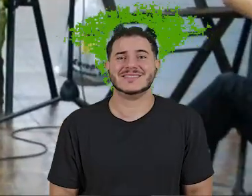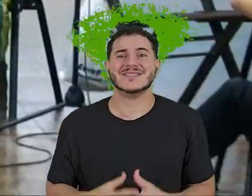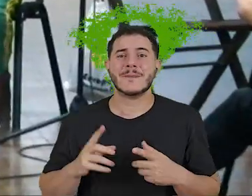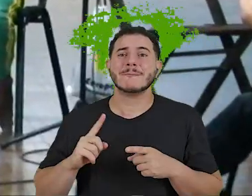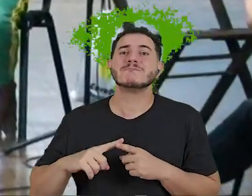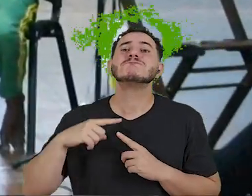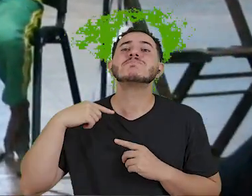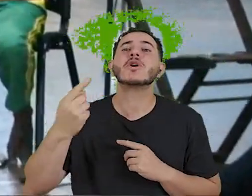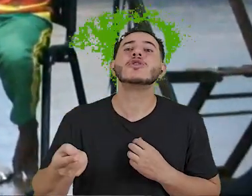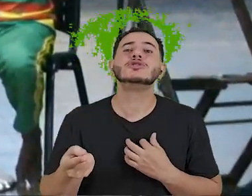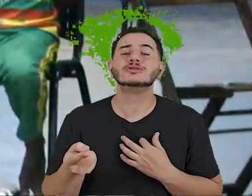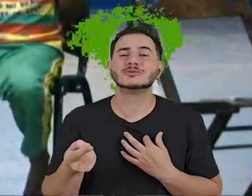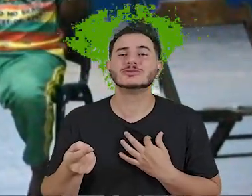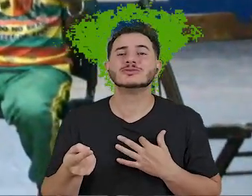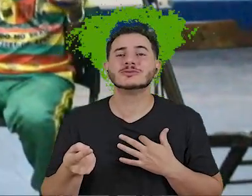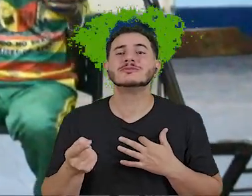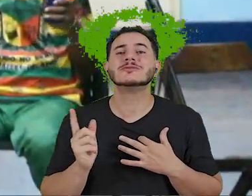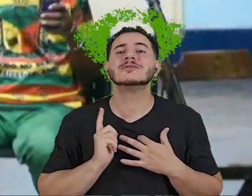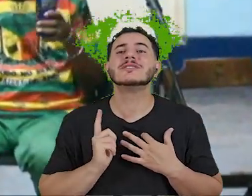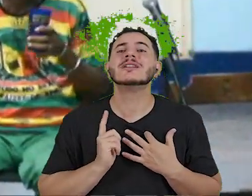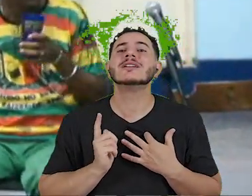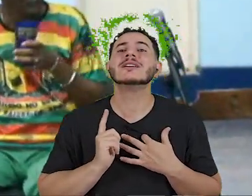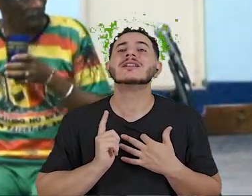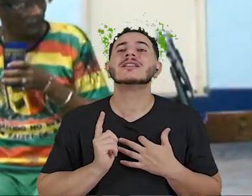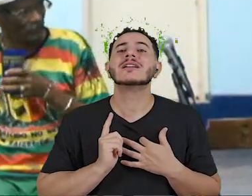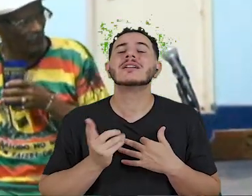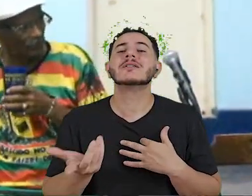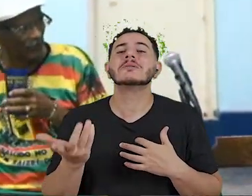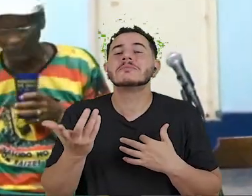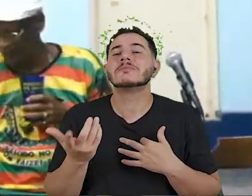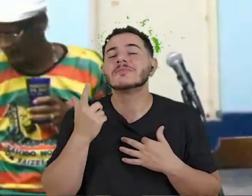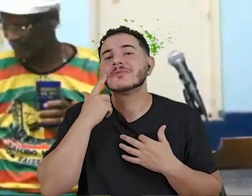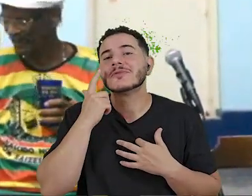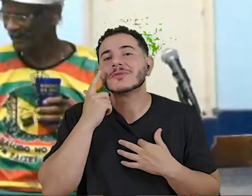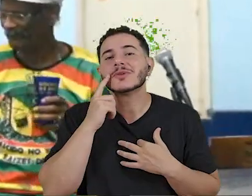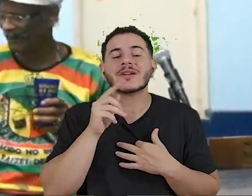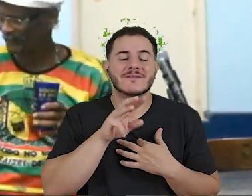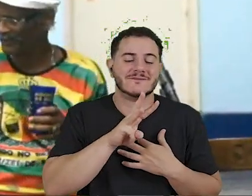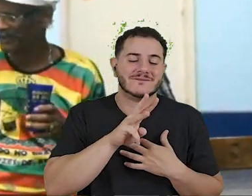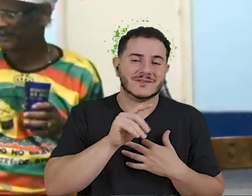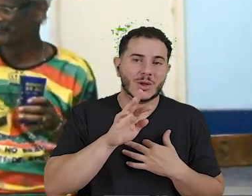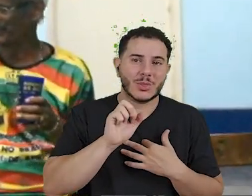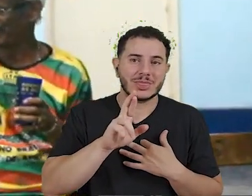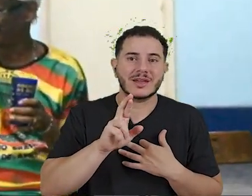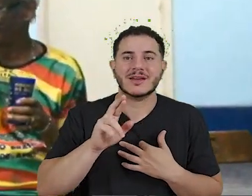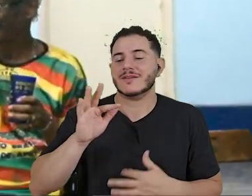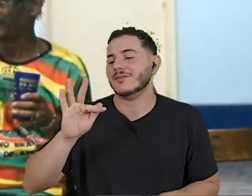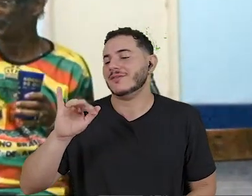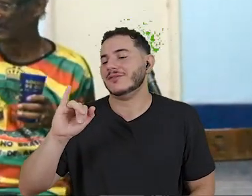O próximo, já disse aí, tu quando tiver um filho, o homem vai botar Walter